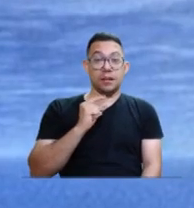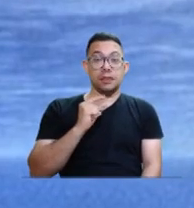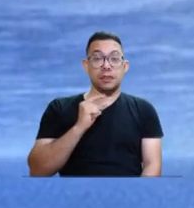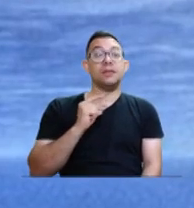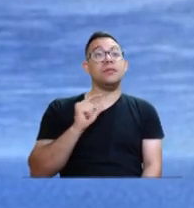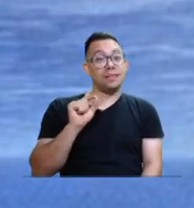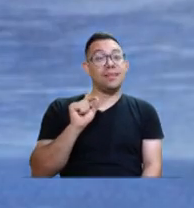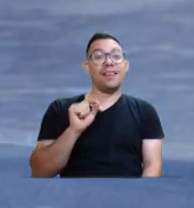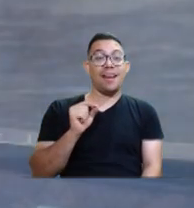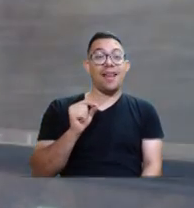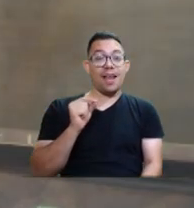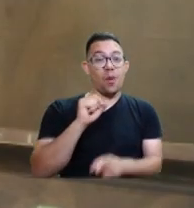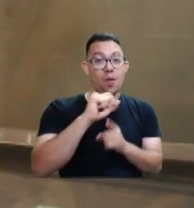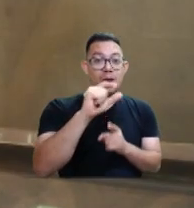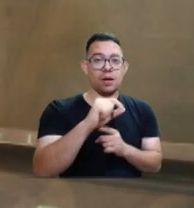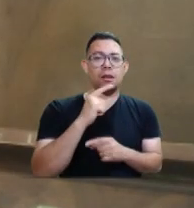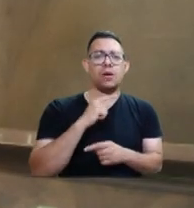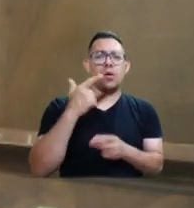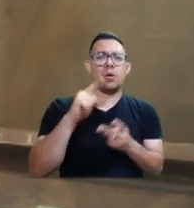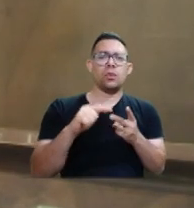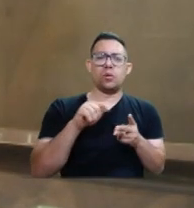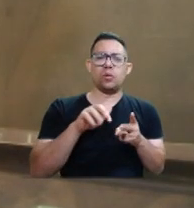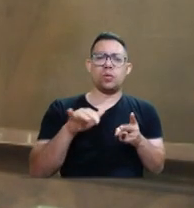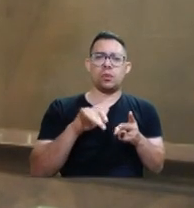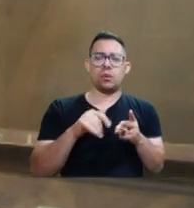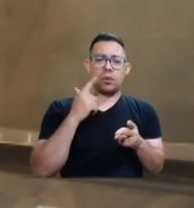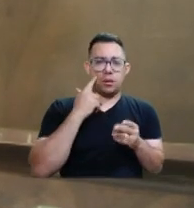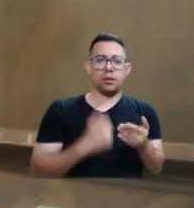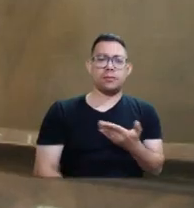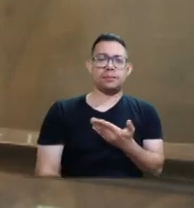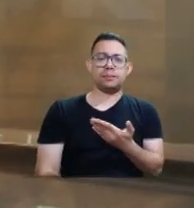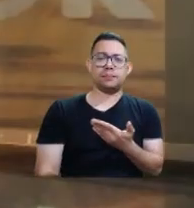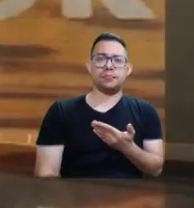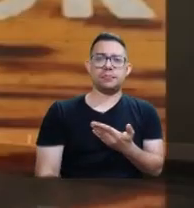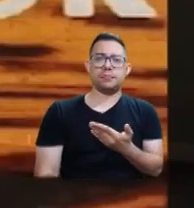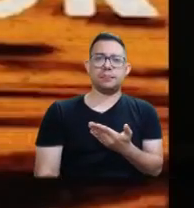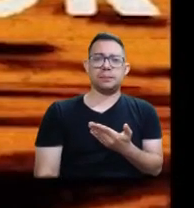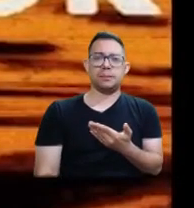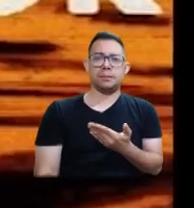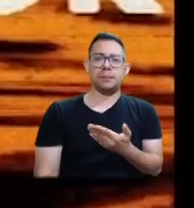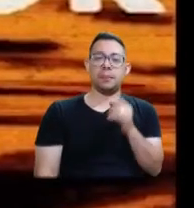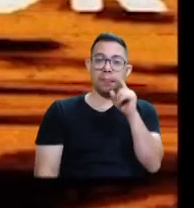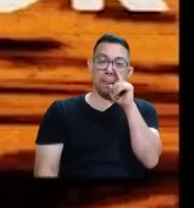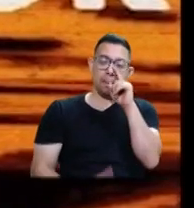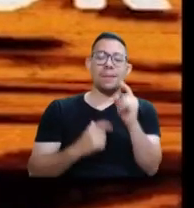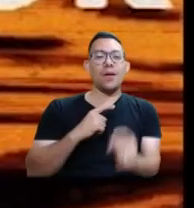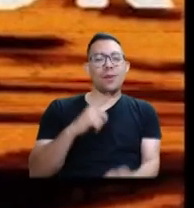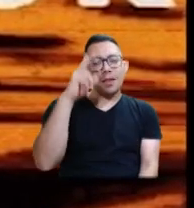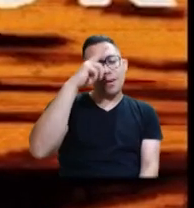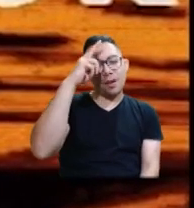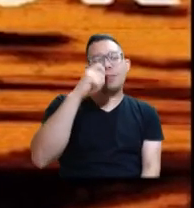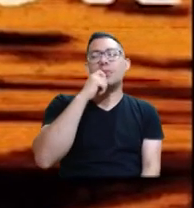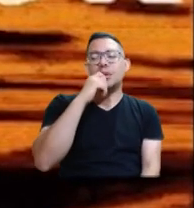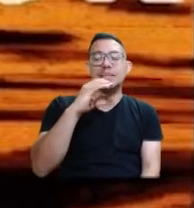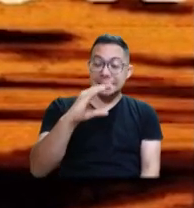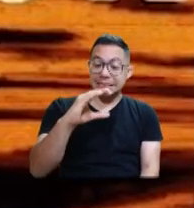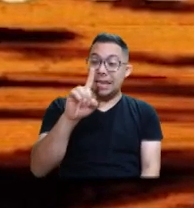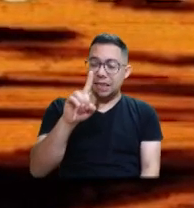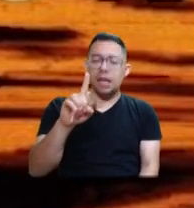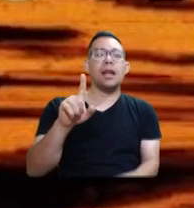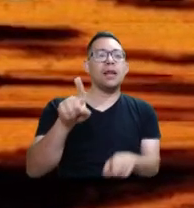de Fogo. Inclusive tinha nesse CD, né? E de um outro tecladista também, o Jean-Michel Jarre, né? Então eu